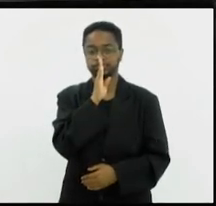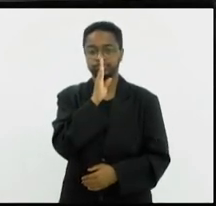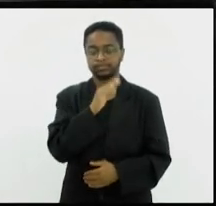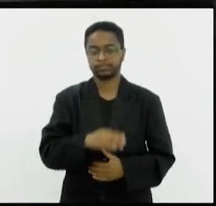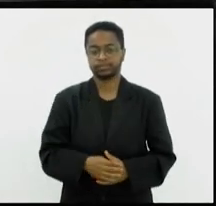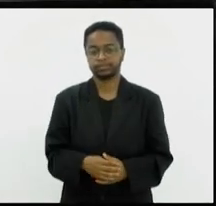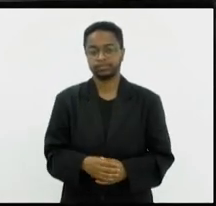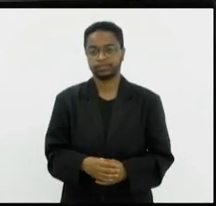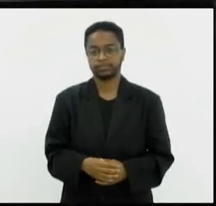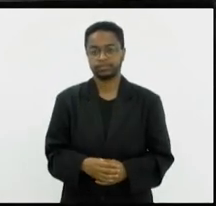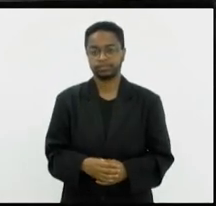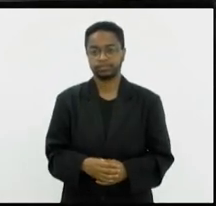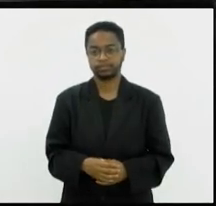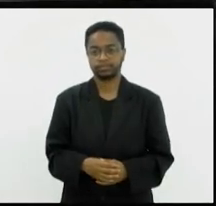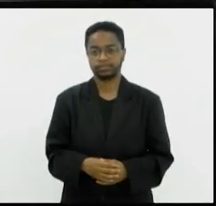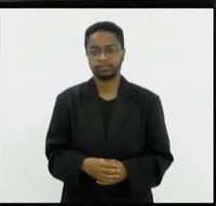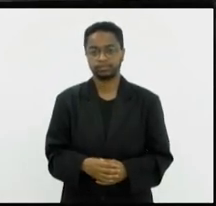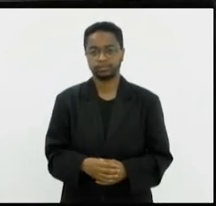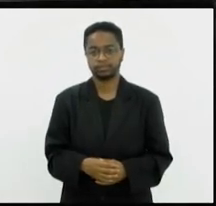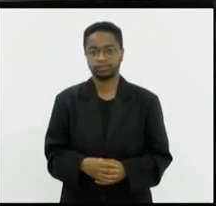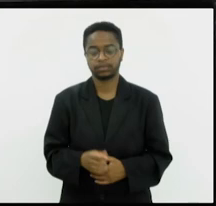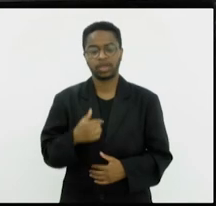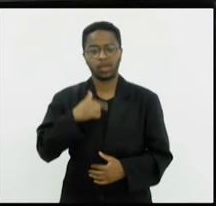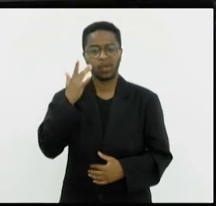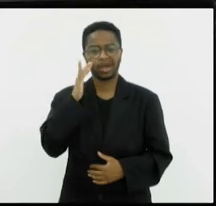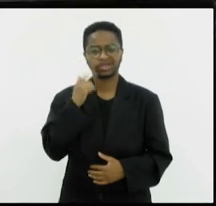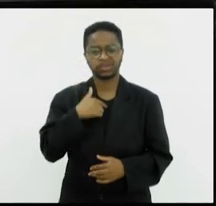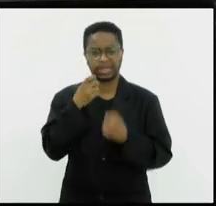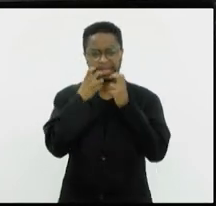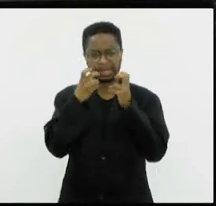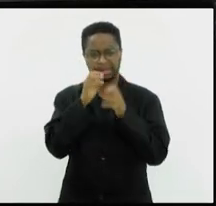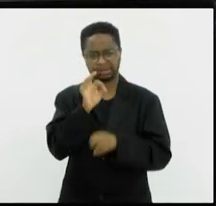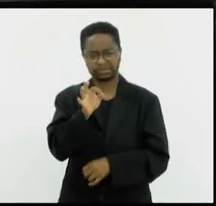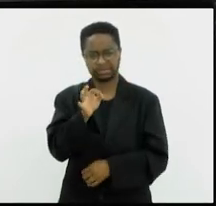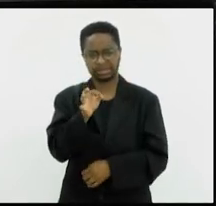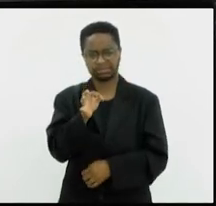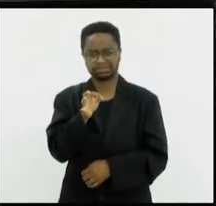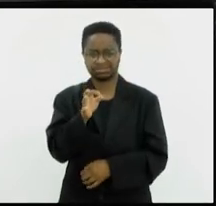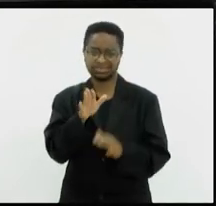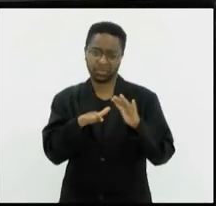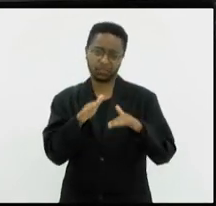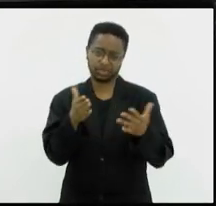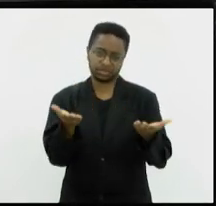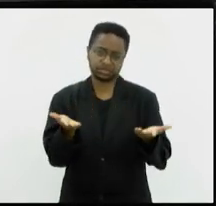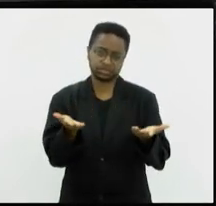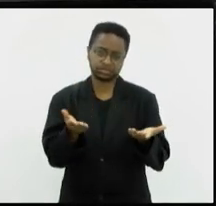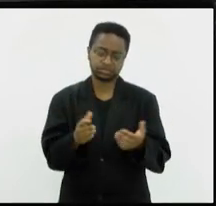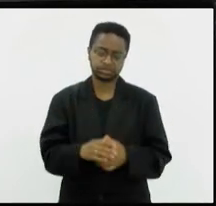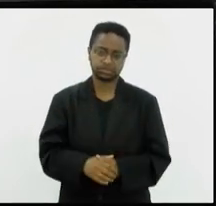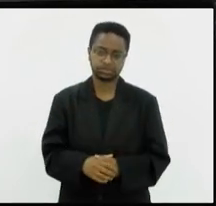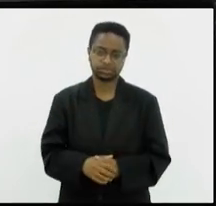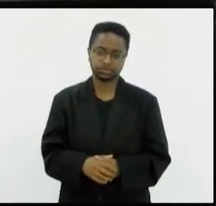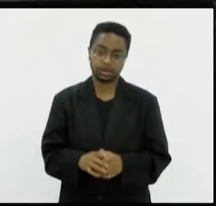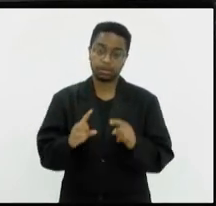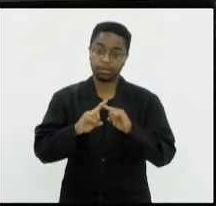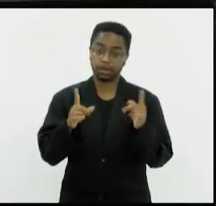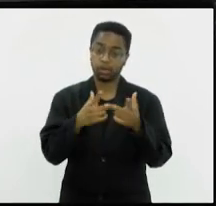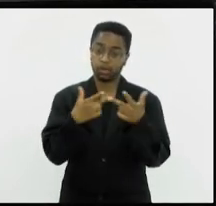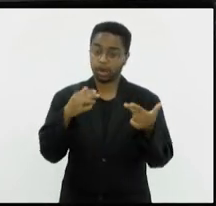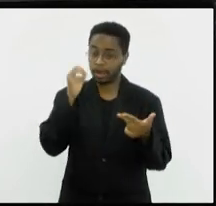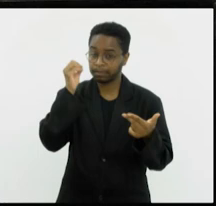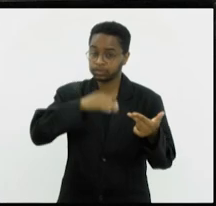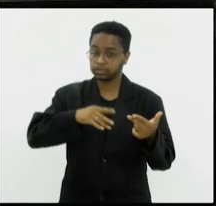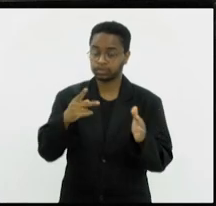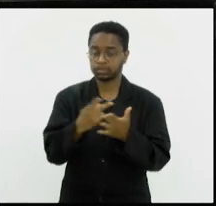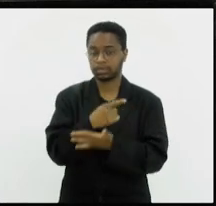silêncio eu acho que eu tô falando muito alto né ô ô Jari deve ser o o as barbaridades que estão acontecendo